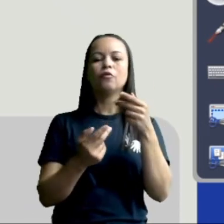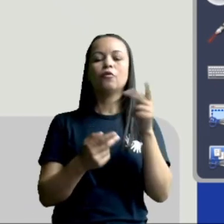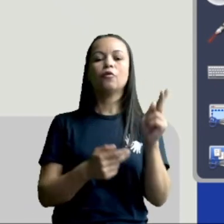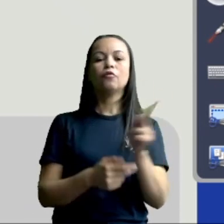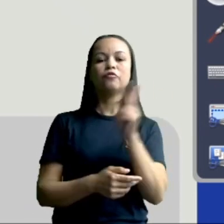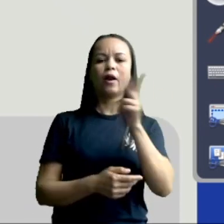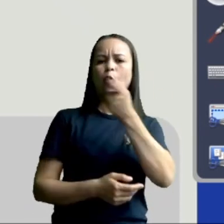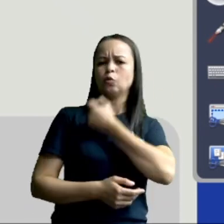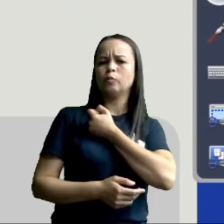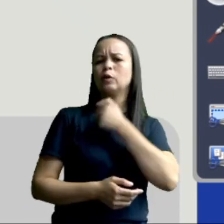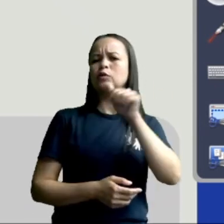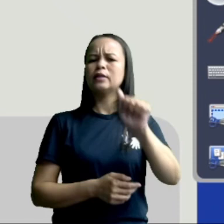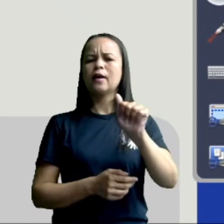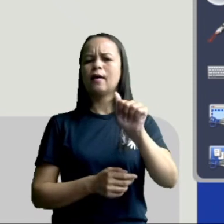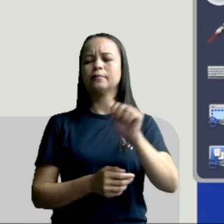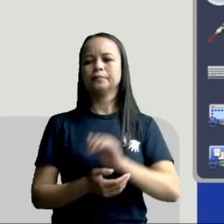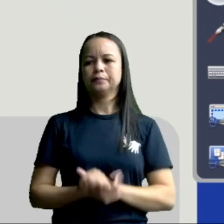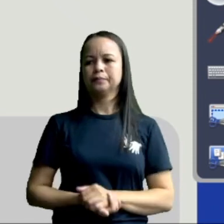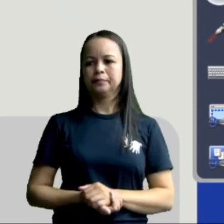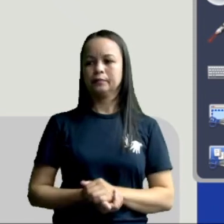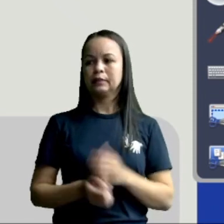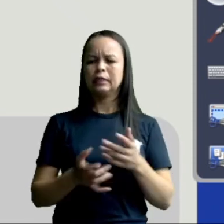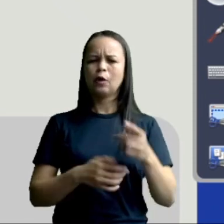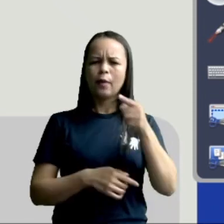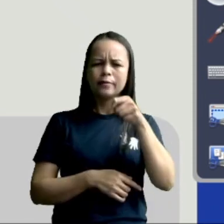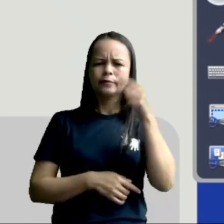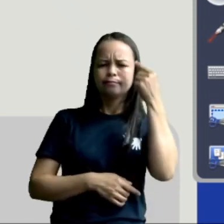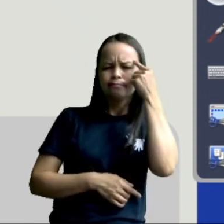Tá? E aí, gente, aqui é a ideia